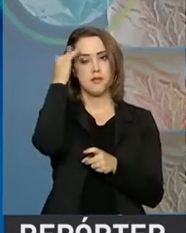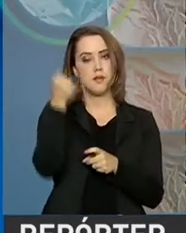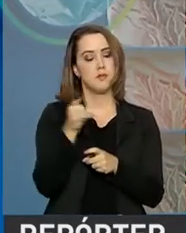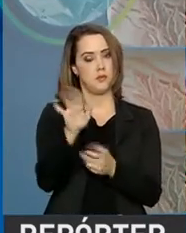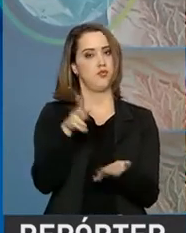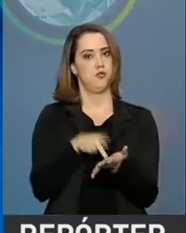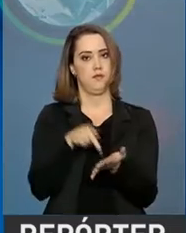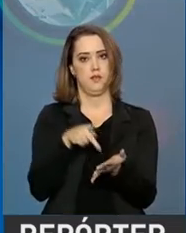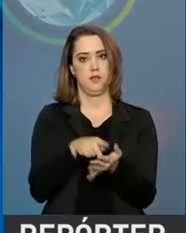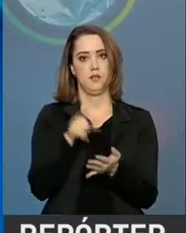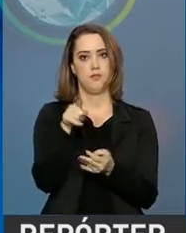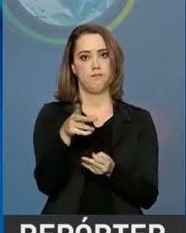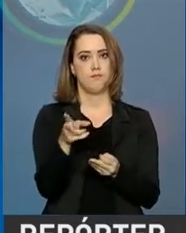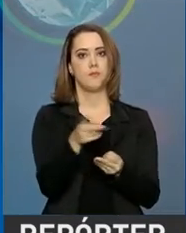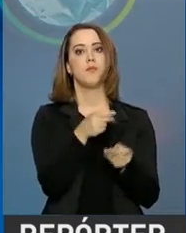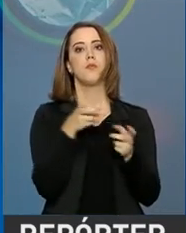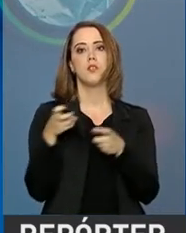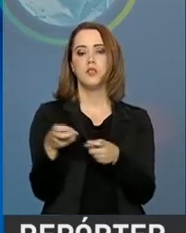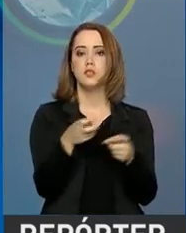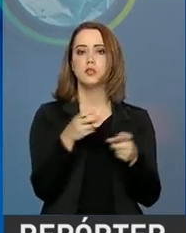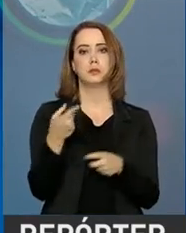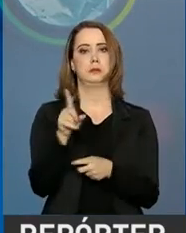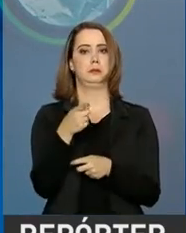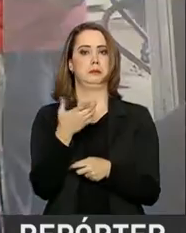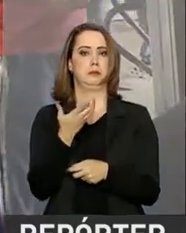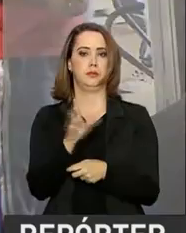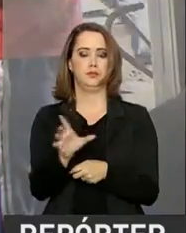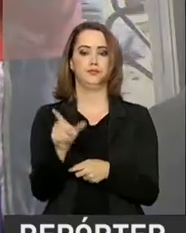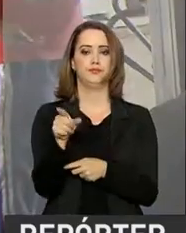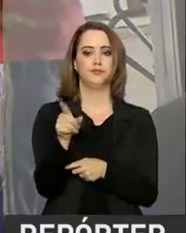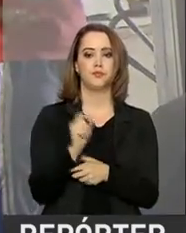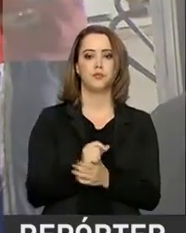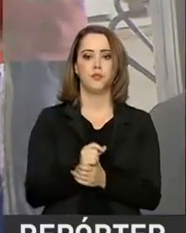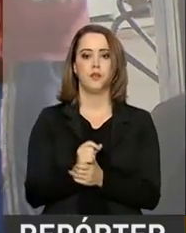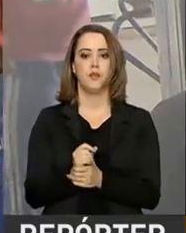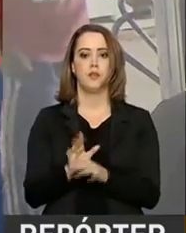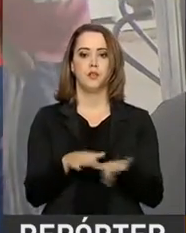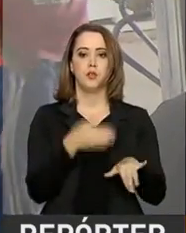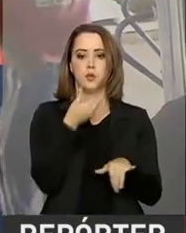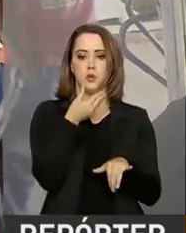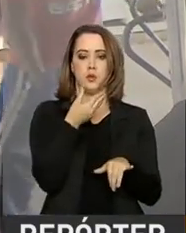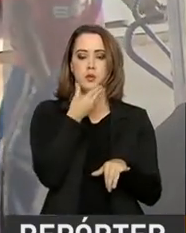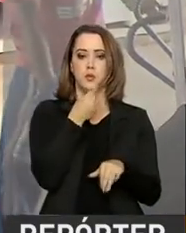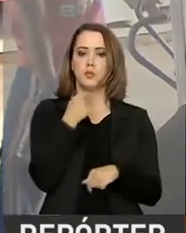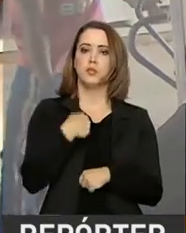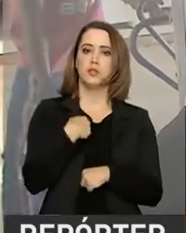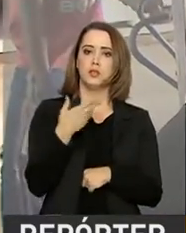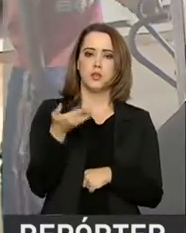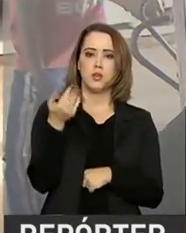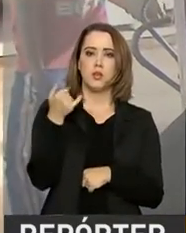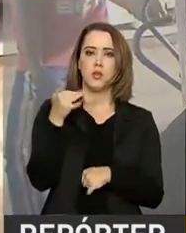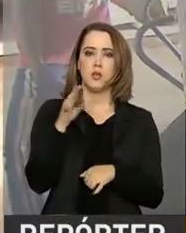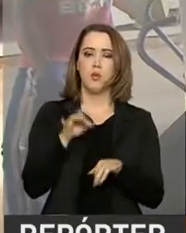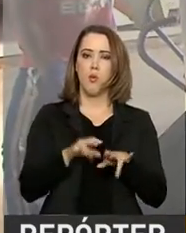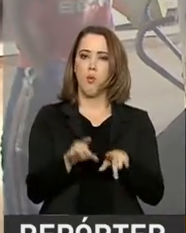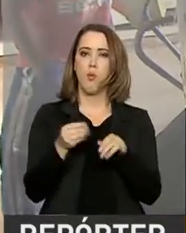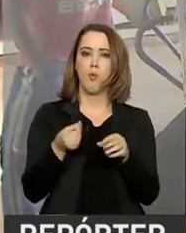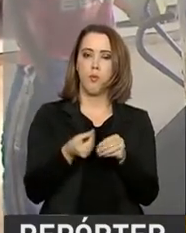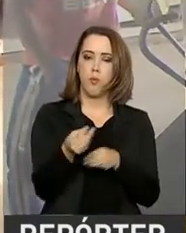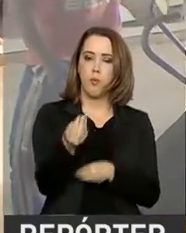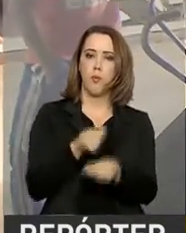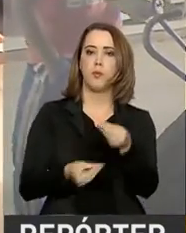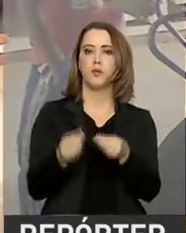todas as informações tem gente que não cai mas no truque eu era caixa de supermercado e quando a pessoa